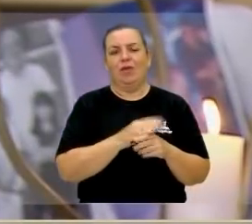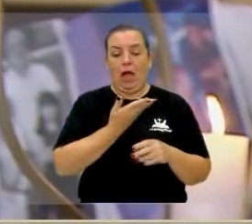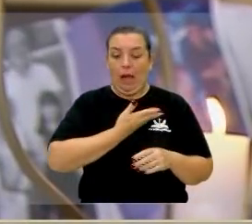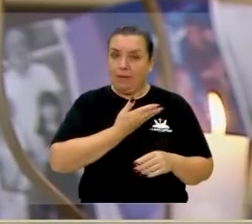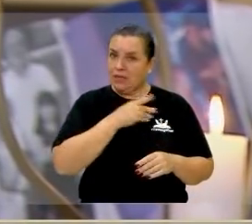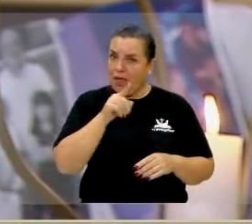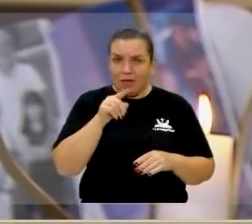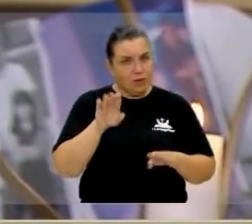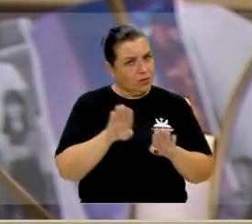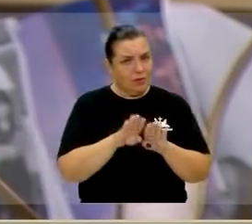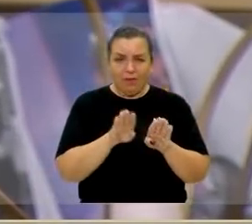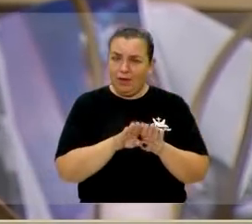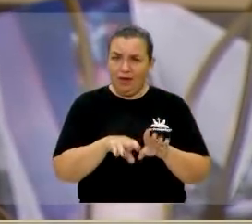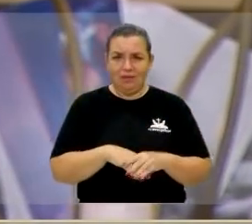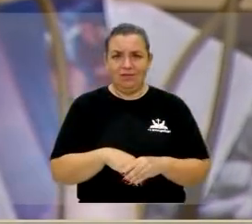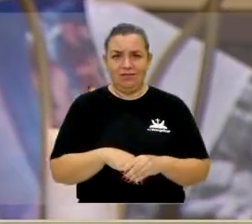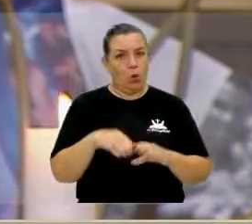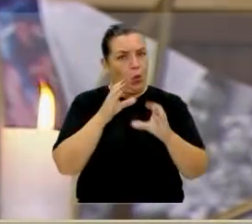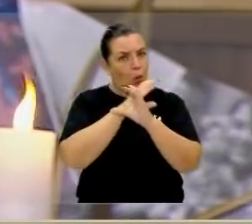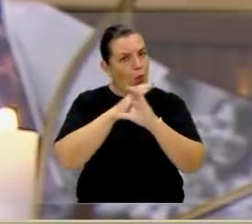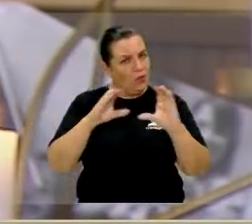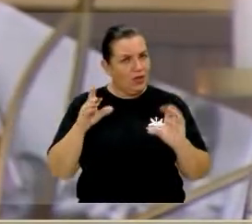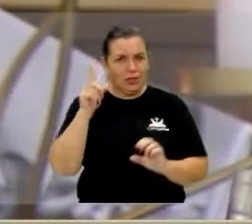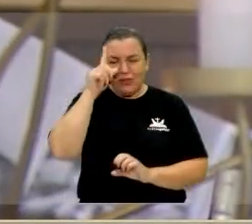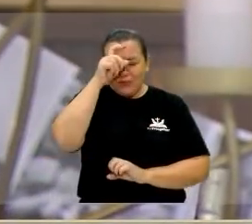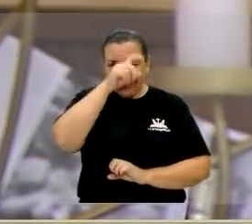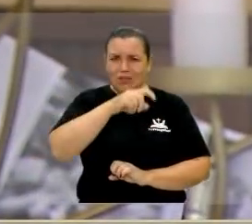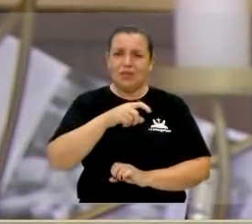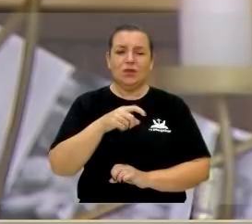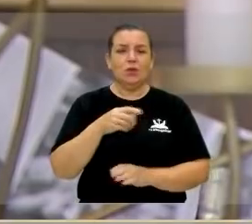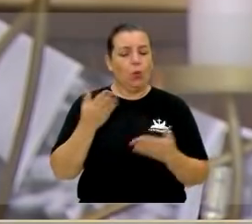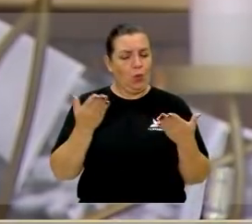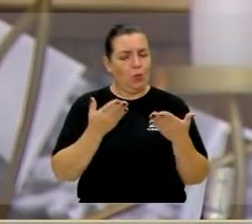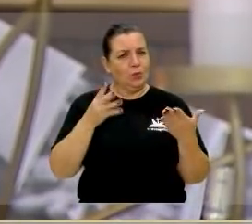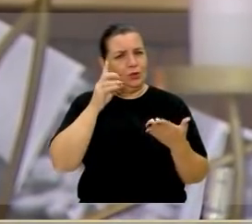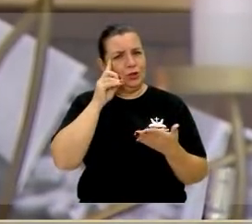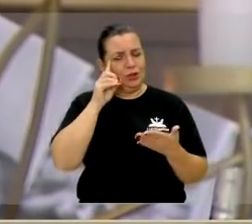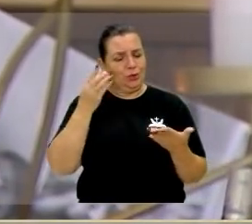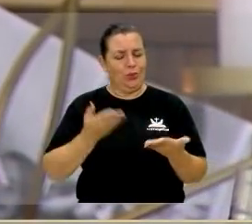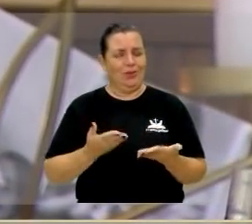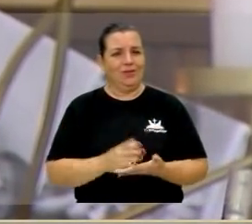É, meus irmãos, confiar é muito difícil nos dias de hoje.